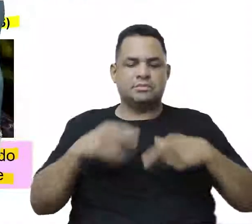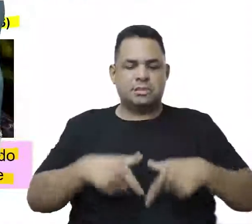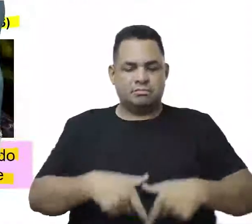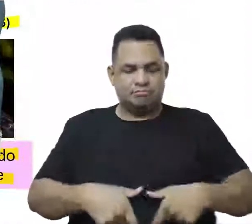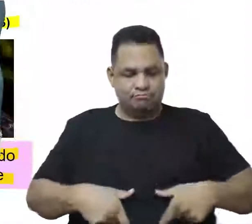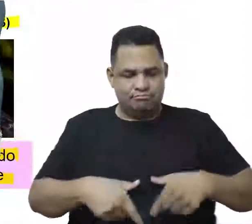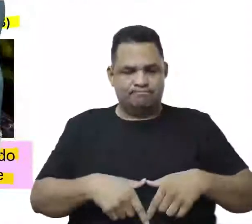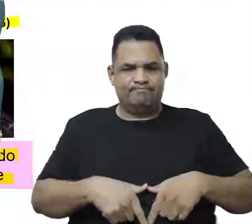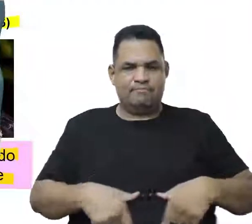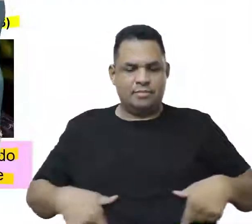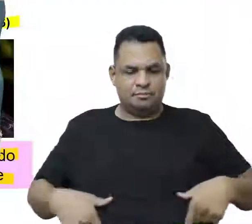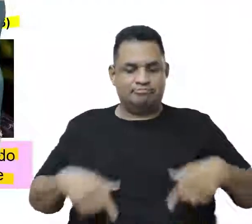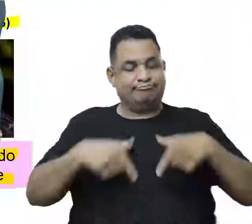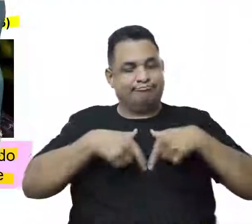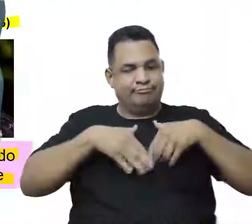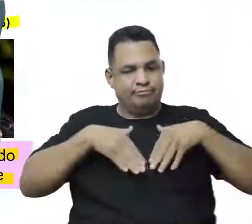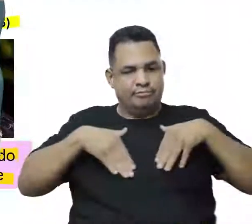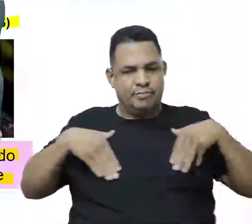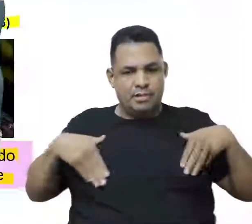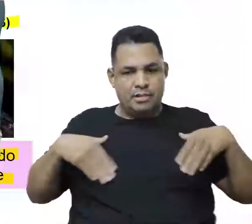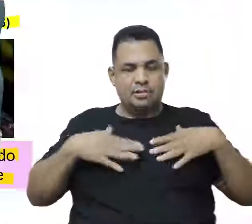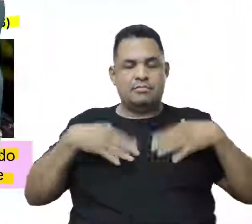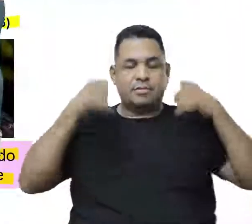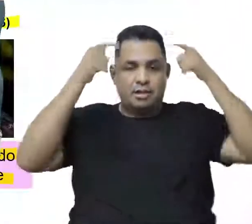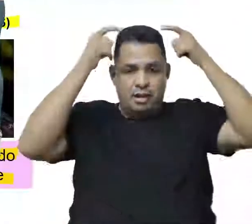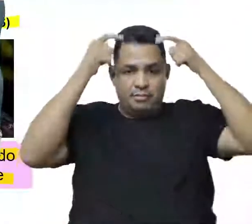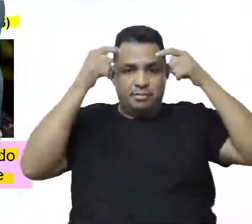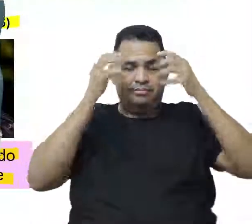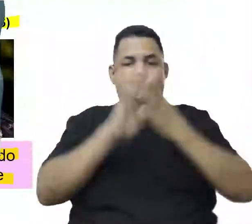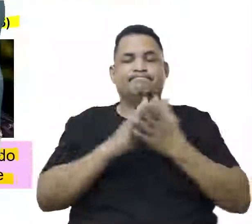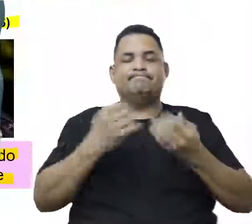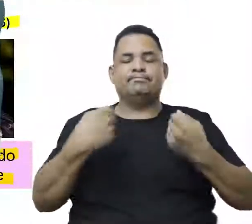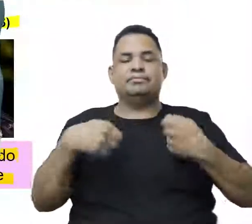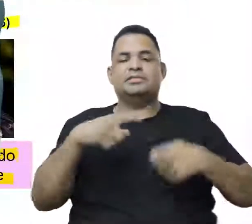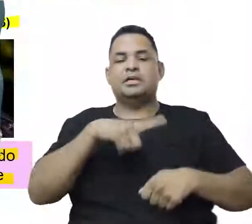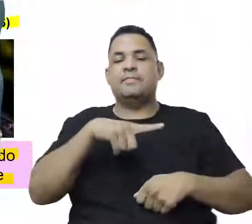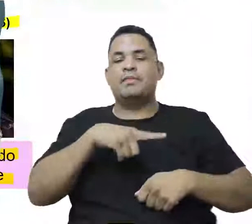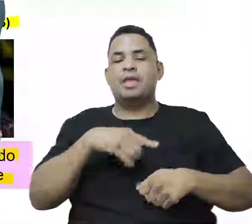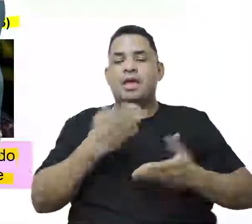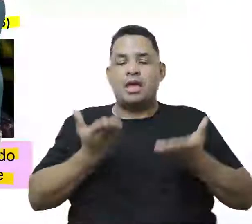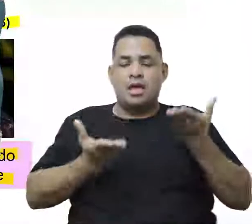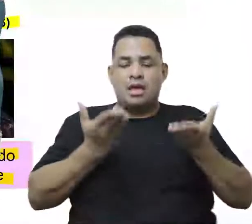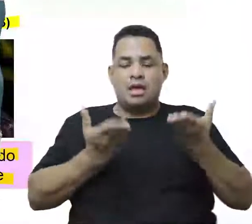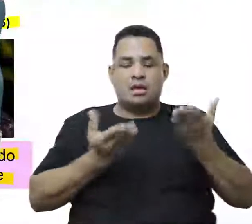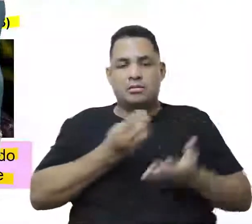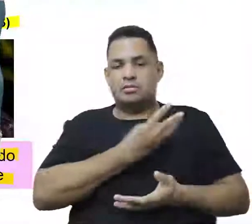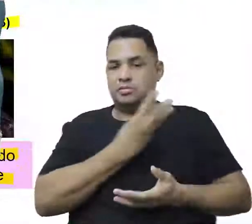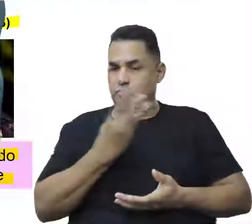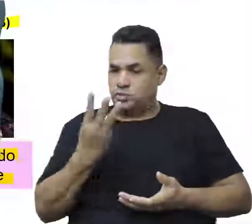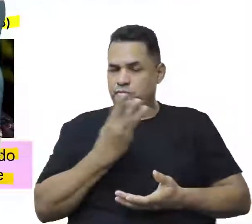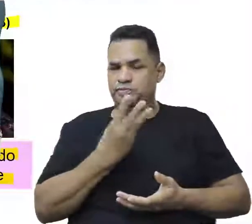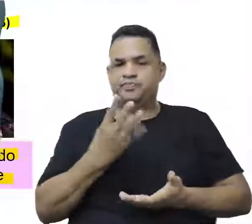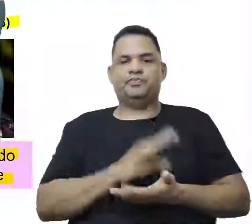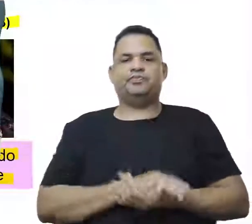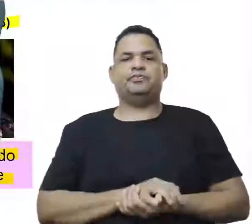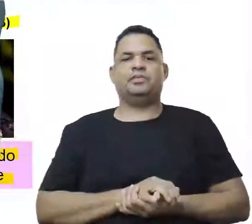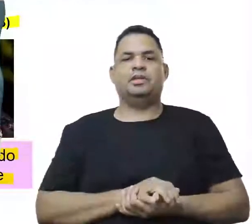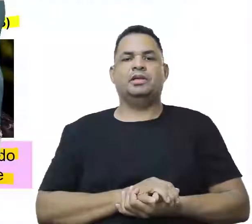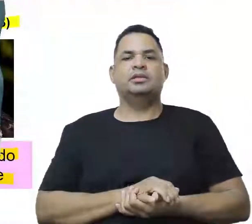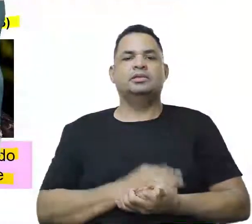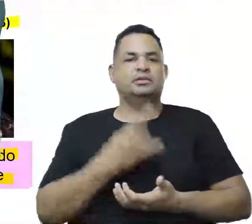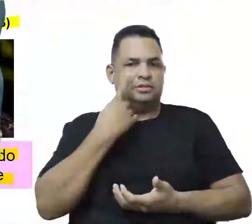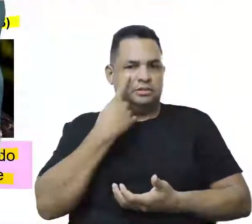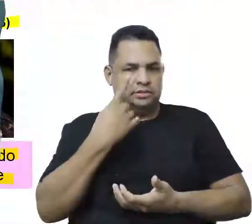abdômen, nem muito tórax, nem muito cabeça. Que você tenha ali o equilíbrio dos 3, né? E aí nós vamos ver